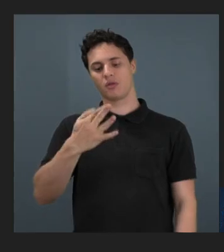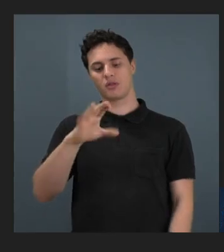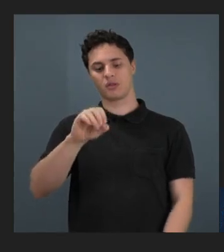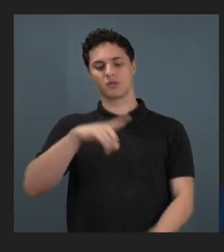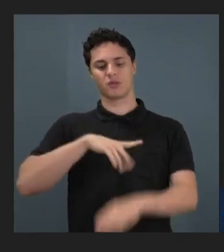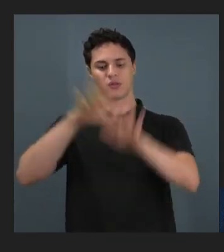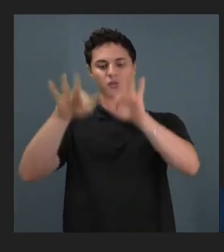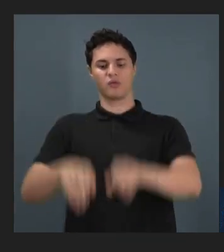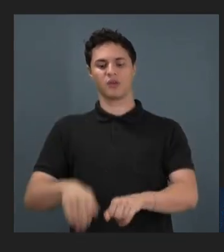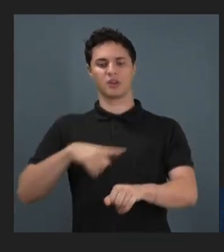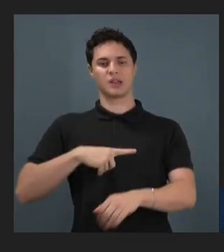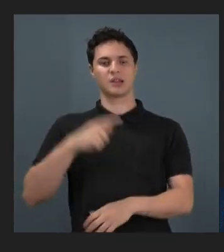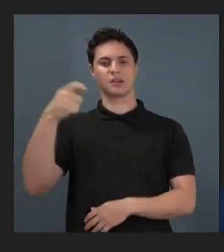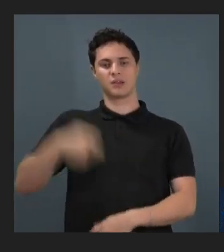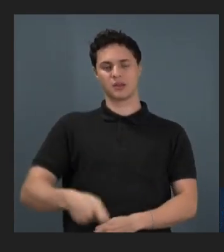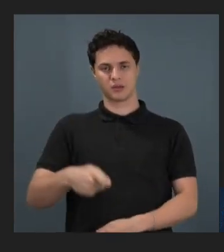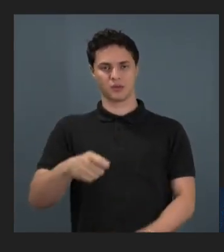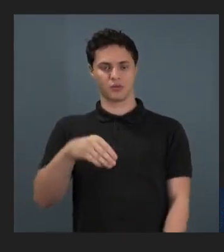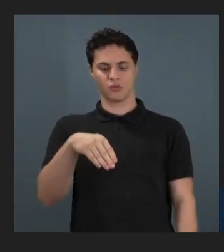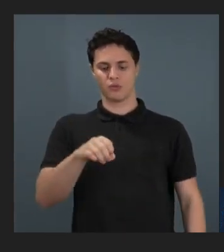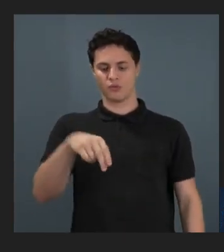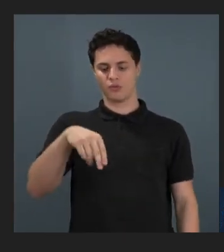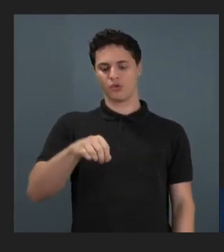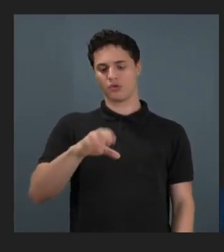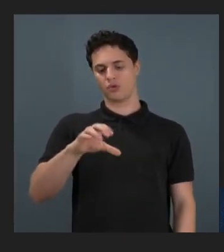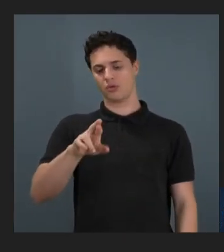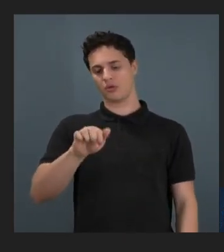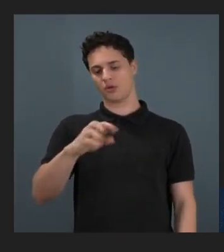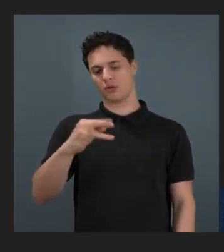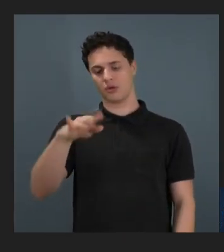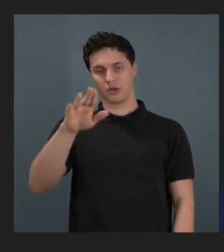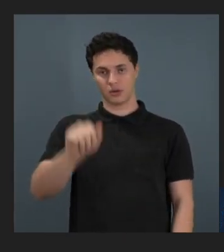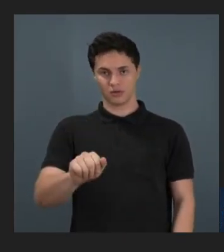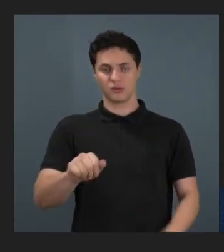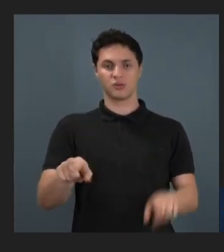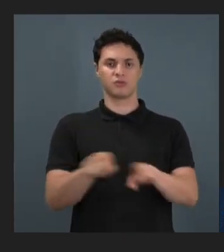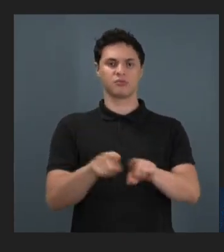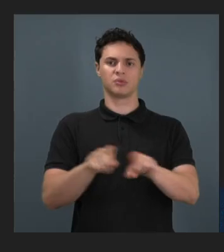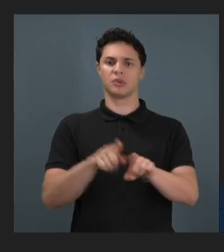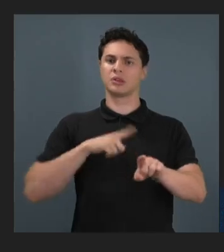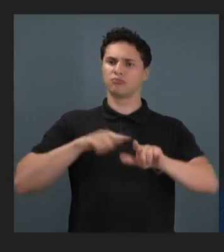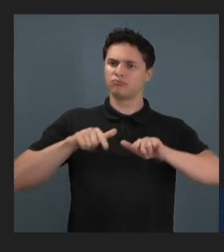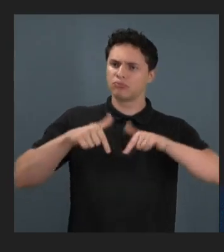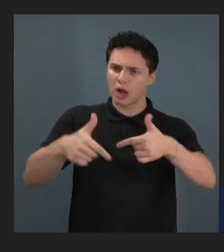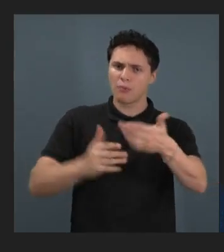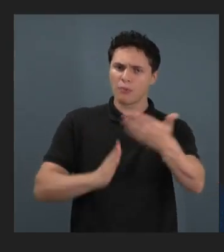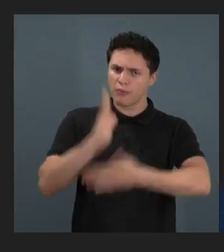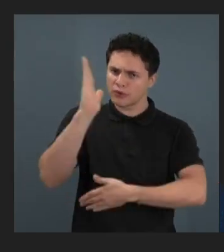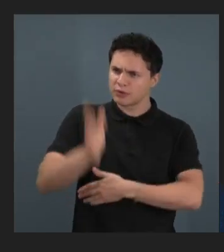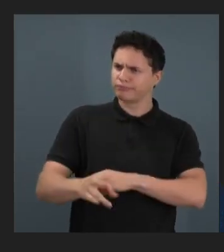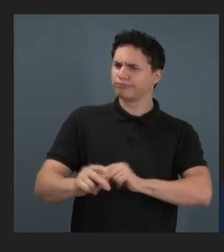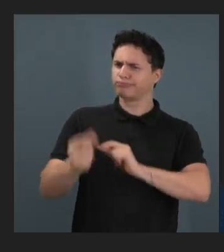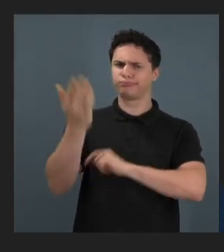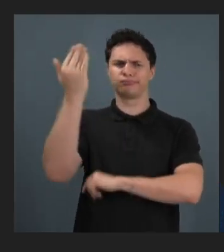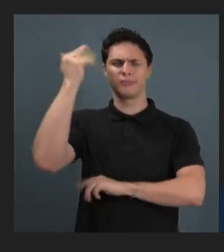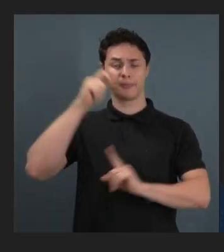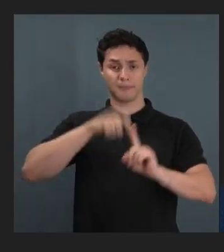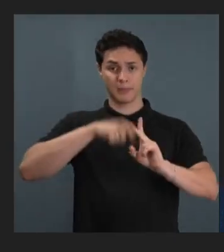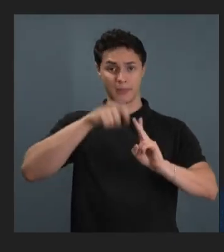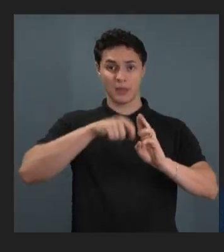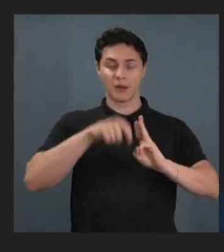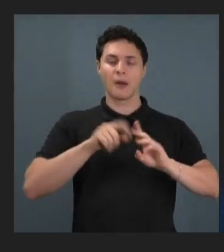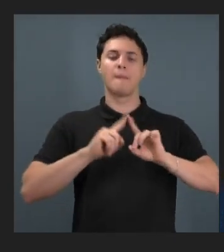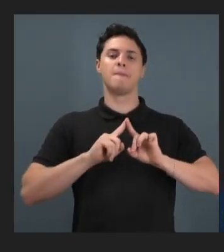decisões monocráticas lá na Câmara dos Deputados, algo que nós já votamos e aprovamos há vários meses, mas que